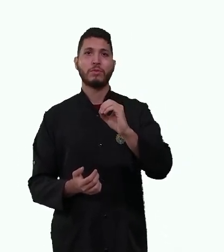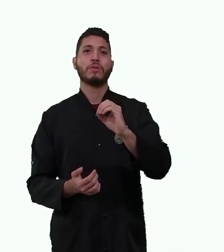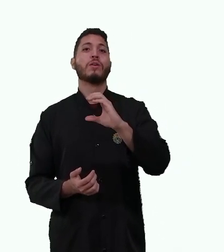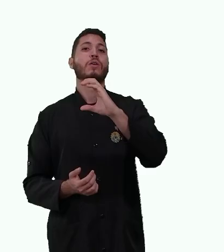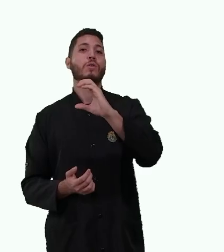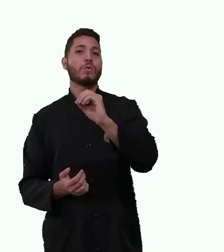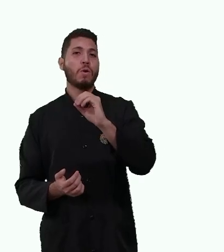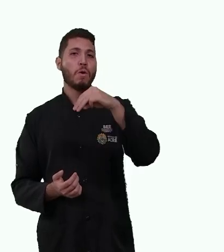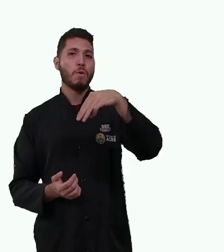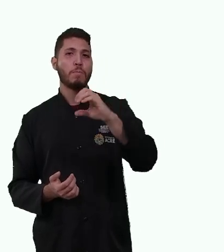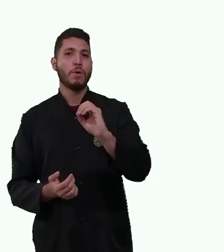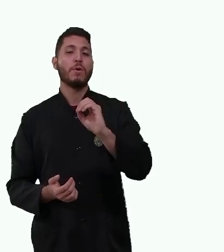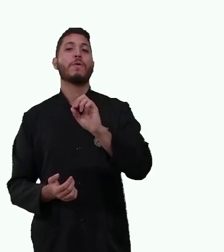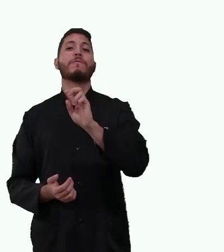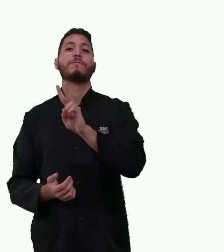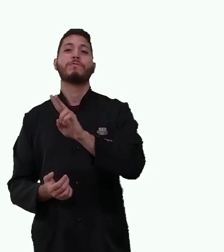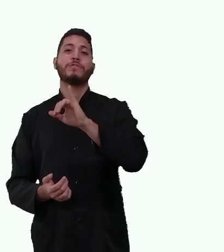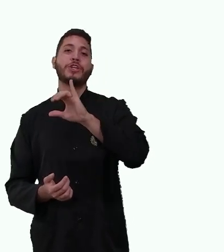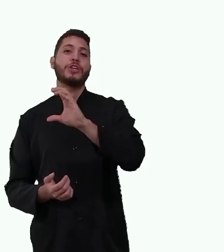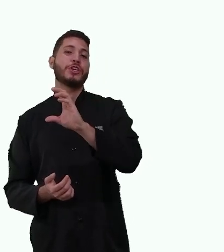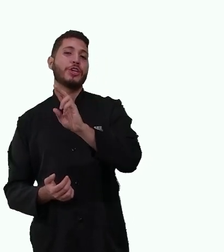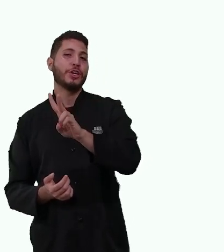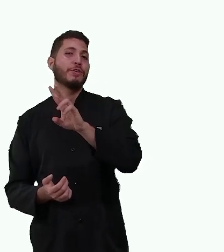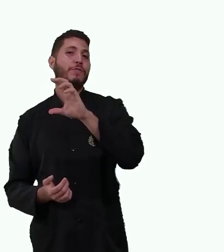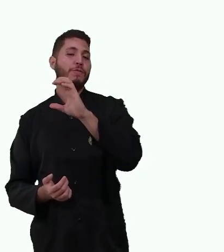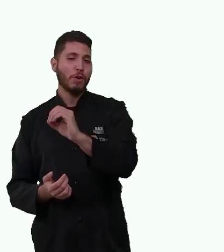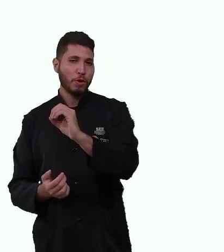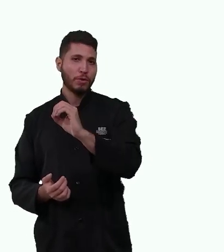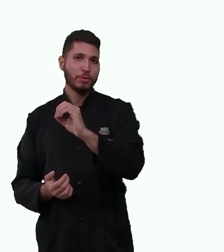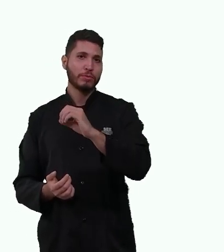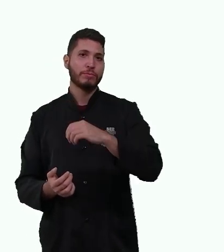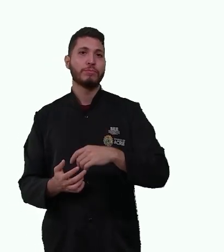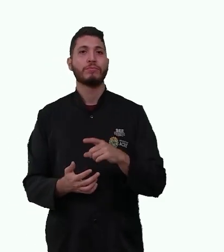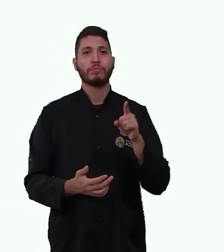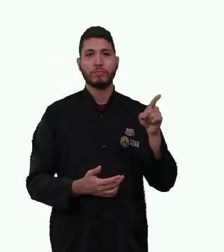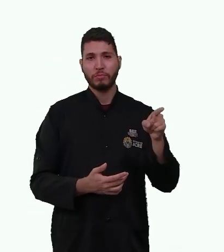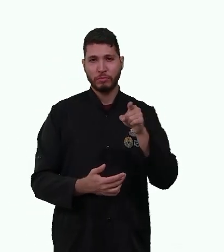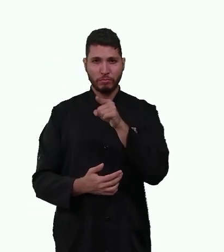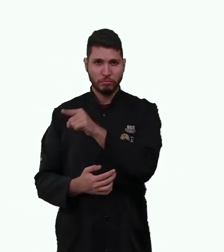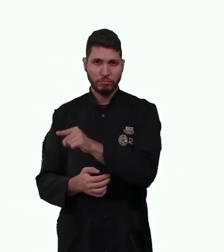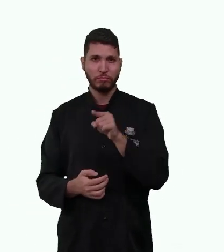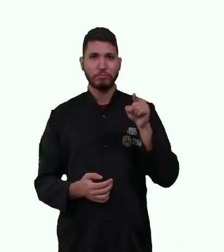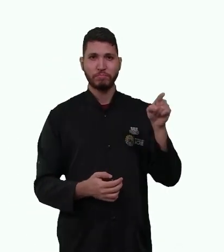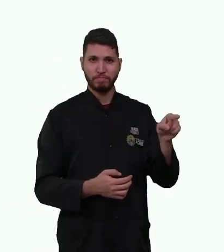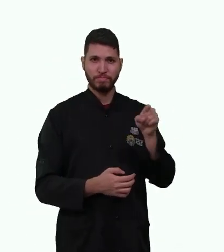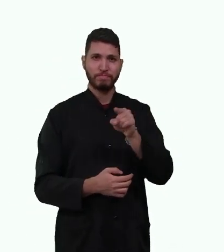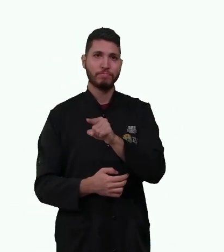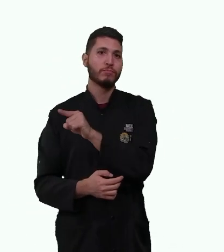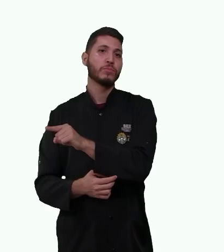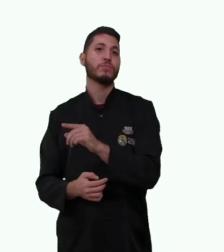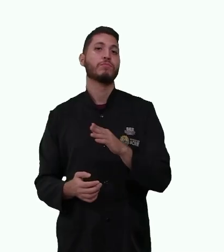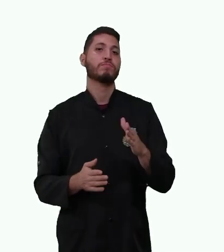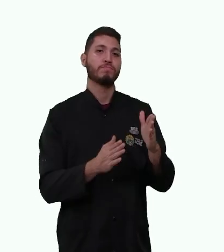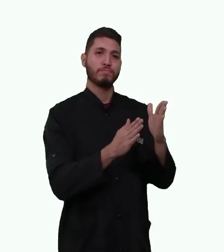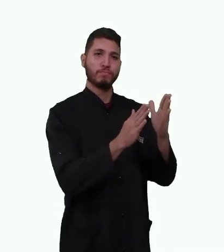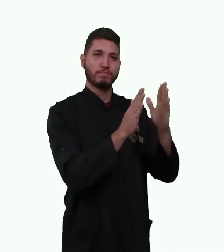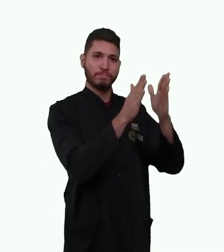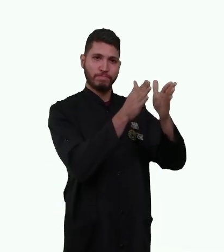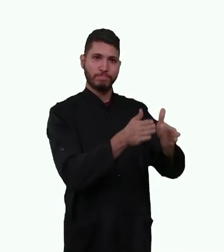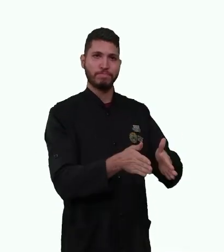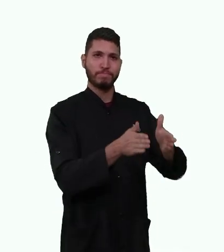vives. Ella habla, come, vive. Usted